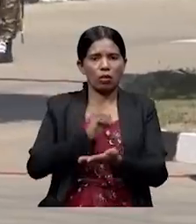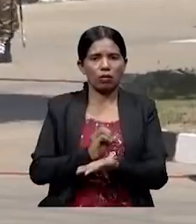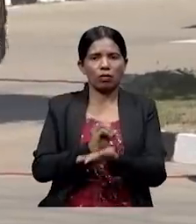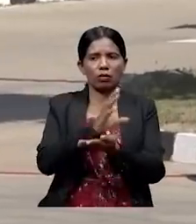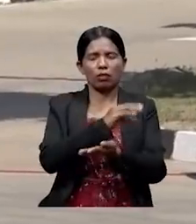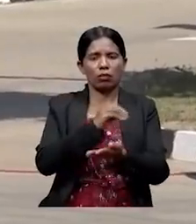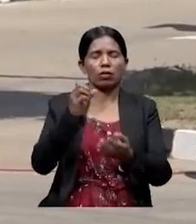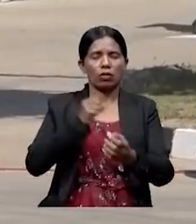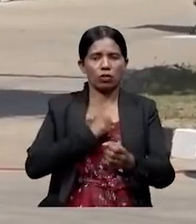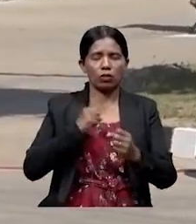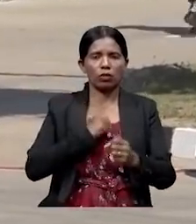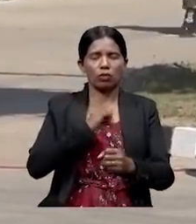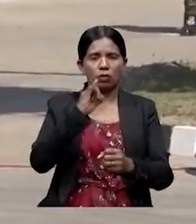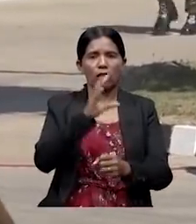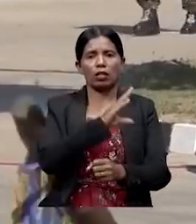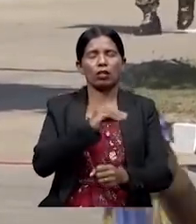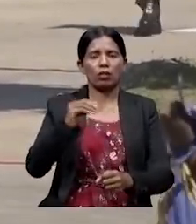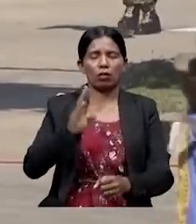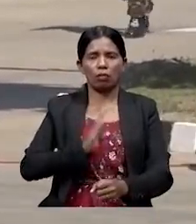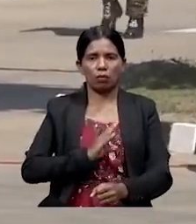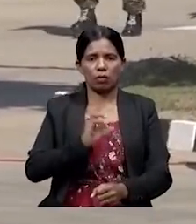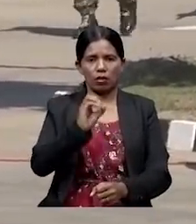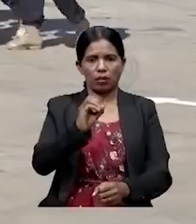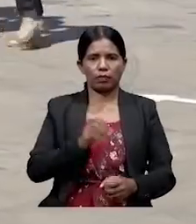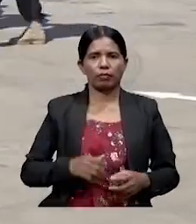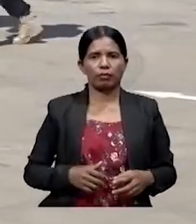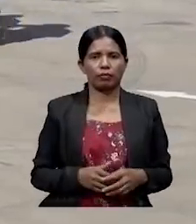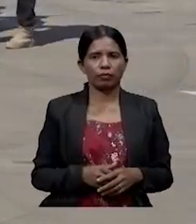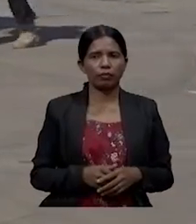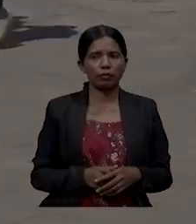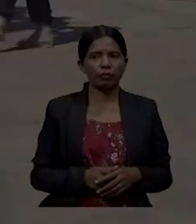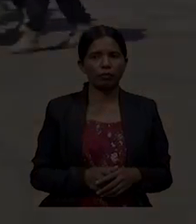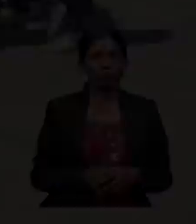Cova Lima no Bobonaro. Efigênia Babu, Clementino Maia, GMN.